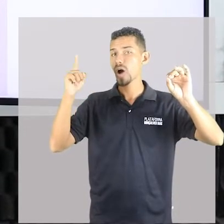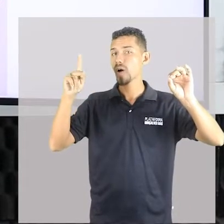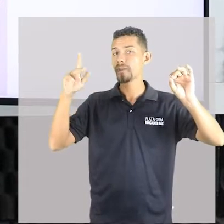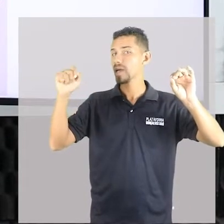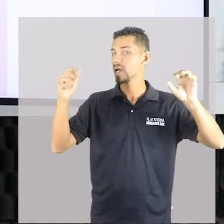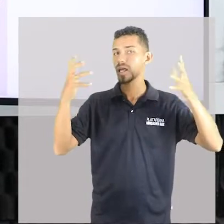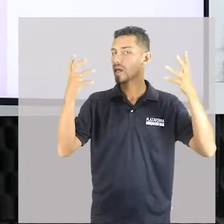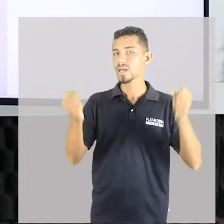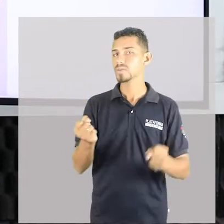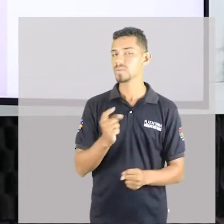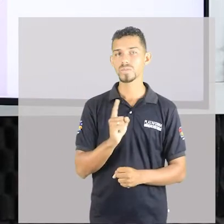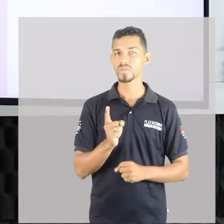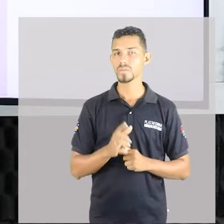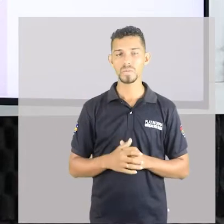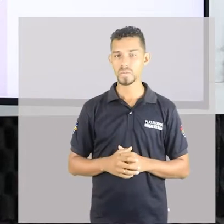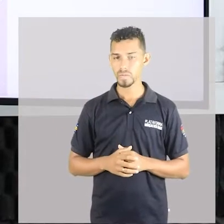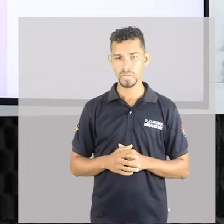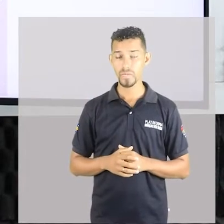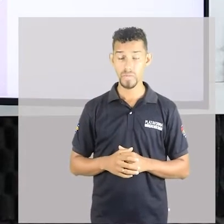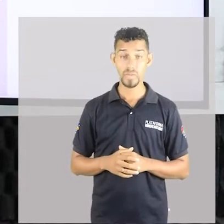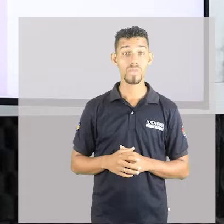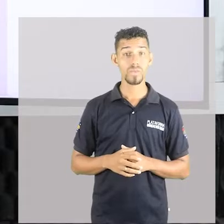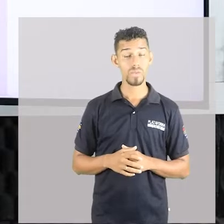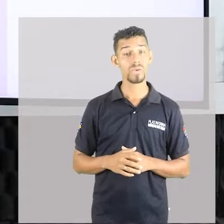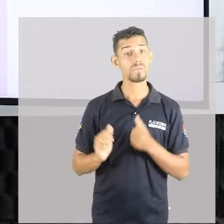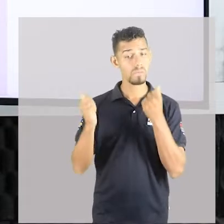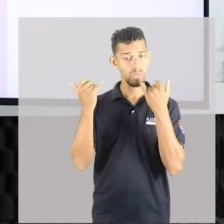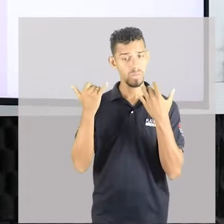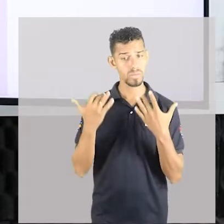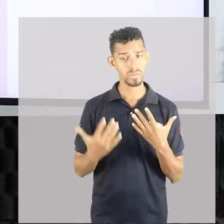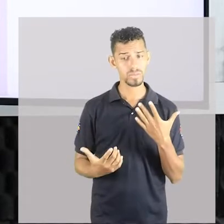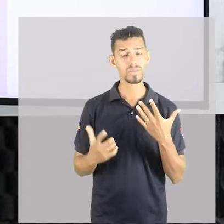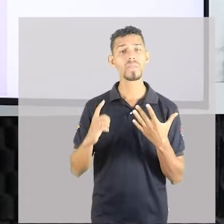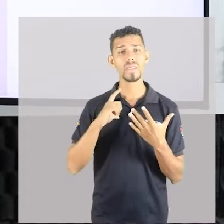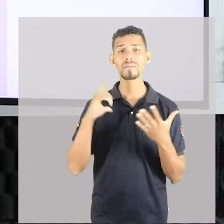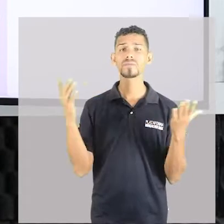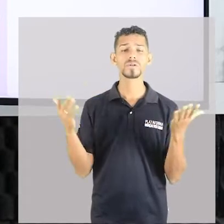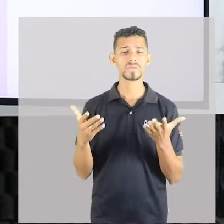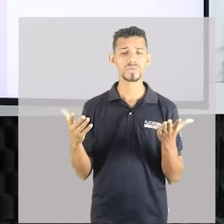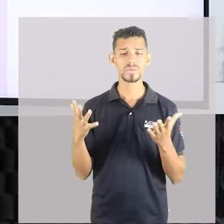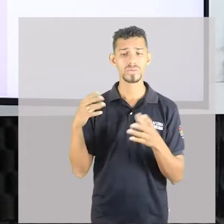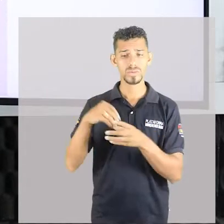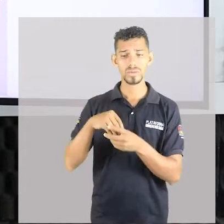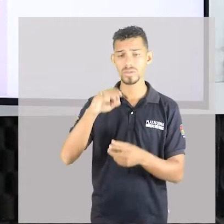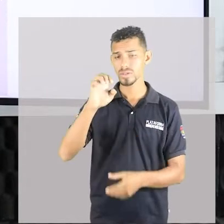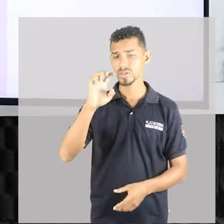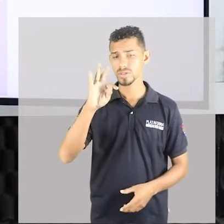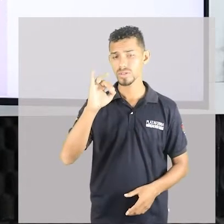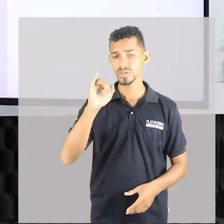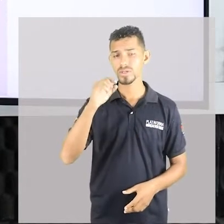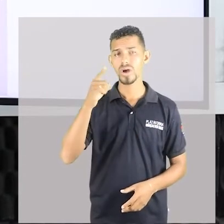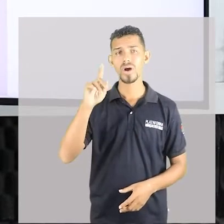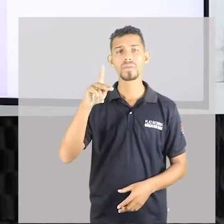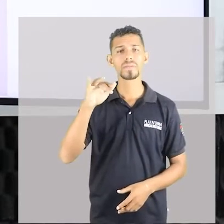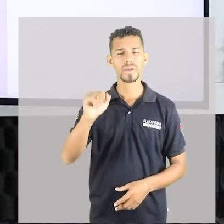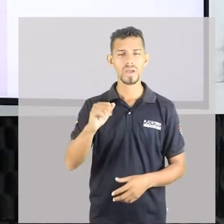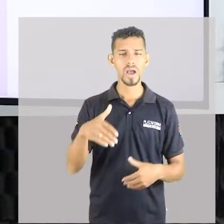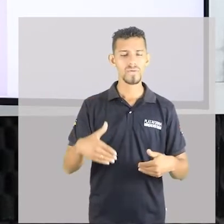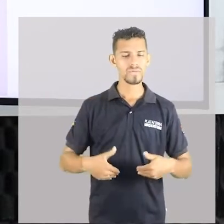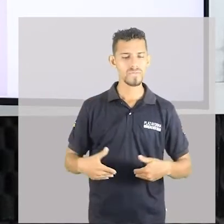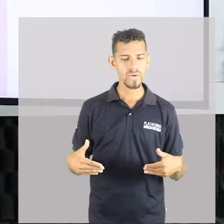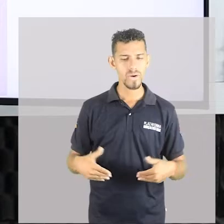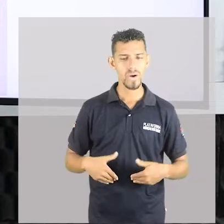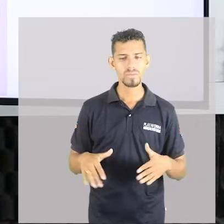sucumbiram a esses colonizadores. E aí, gente, explica o que nós temos hoje dentro da Etiópia, por exemplo, a fome, a miséria, a guerra